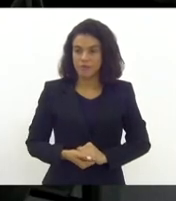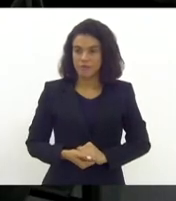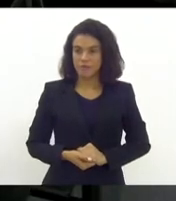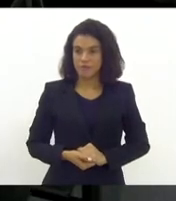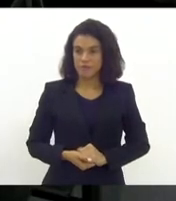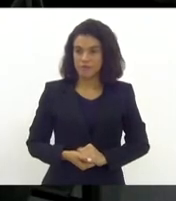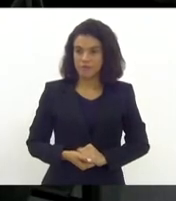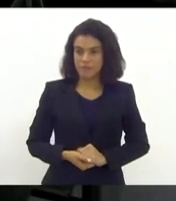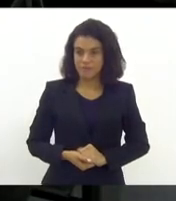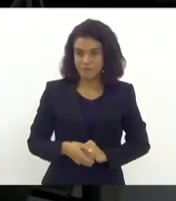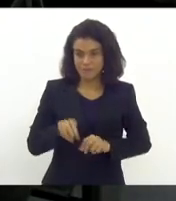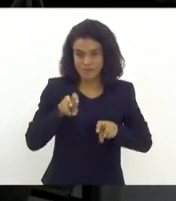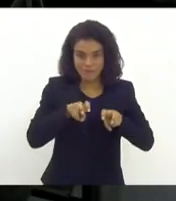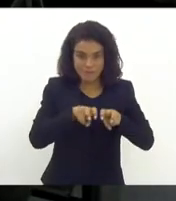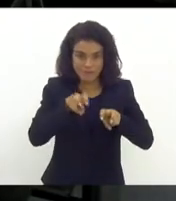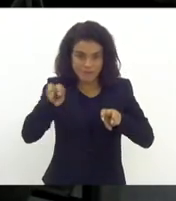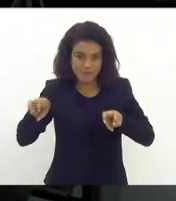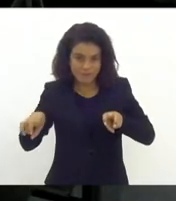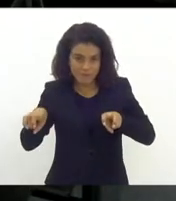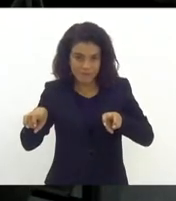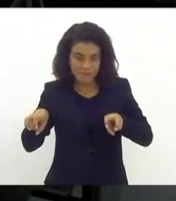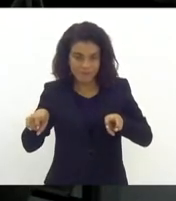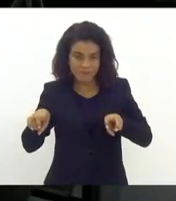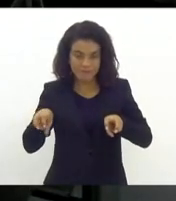você não quer sentar para cá